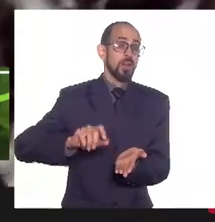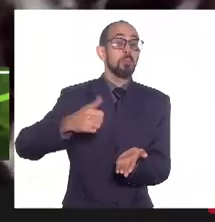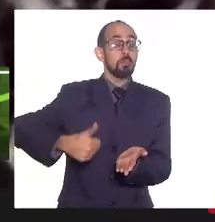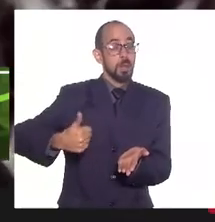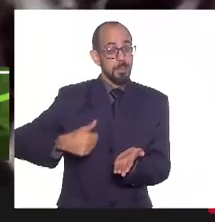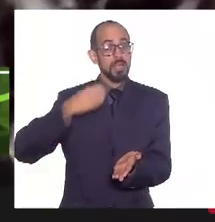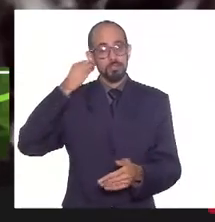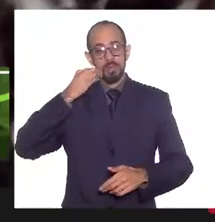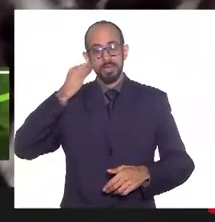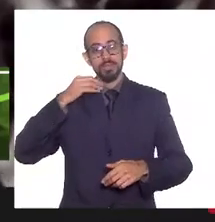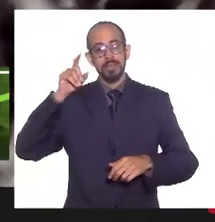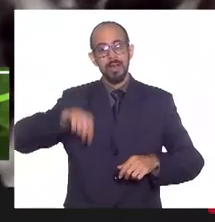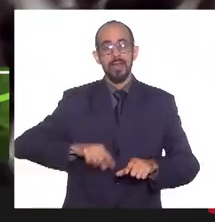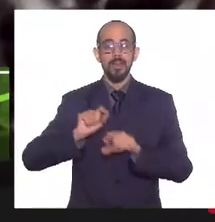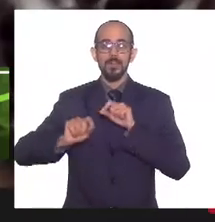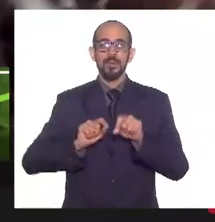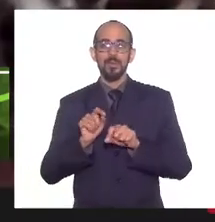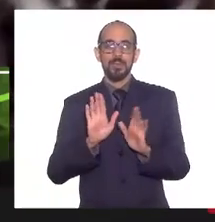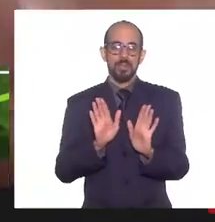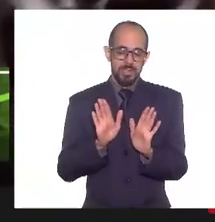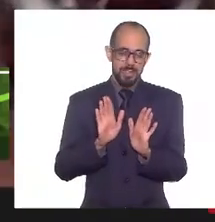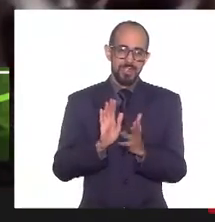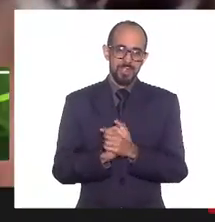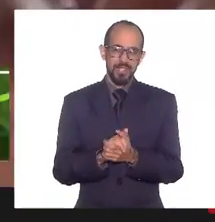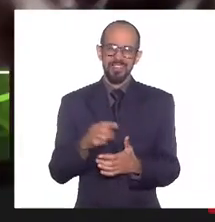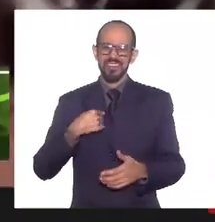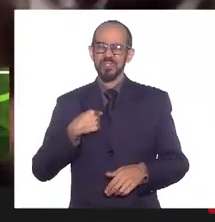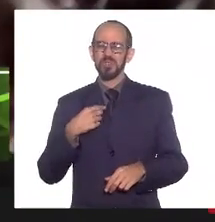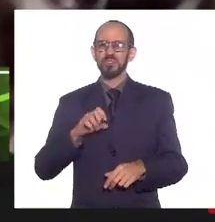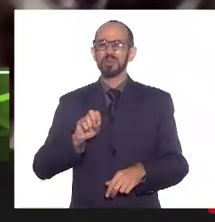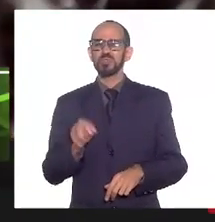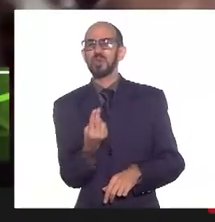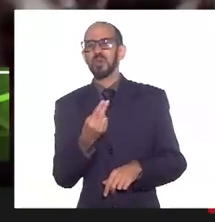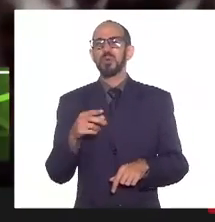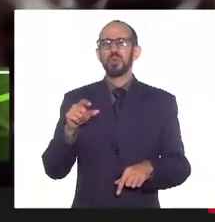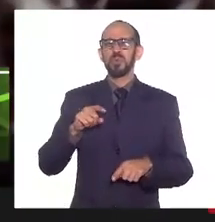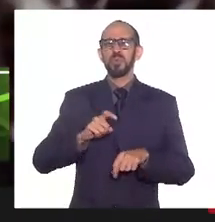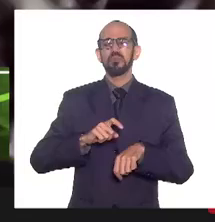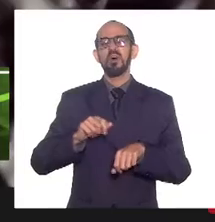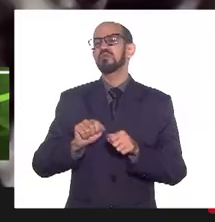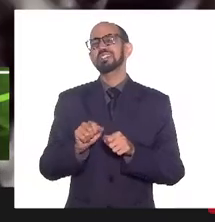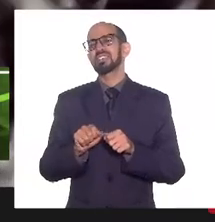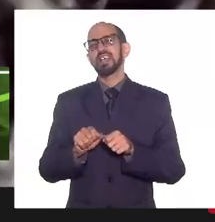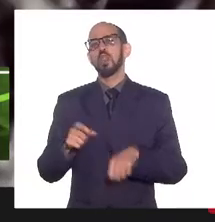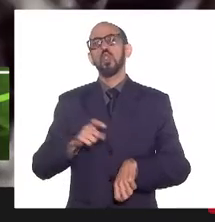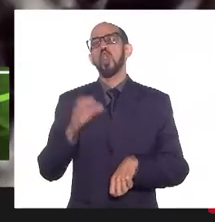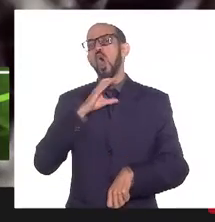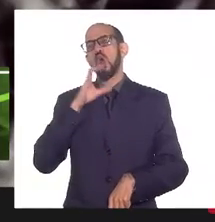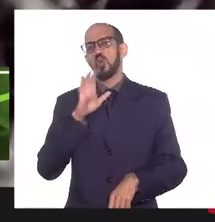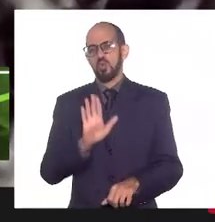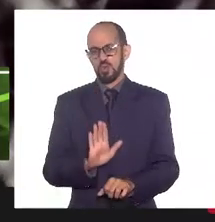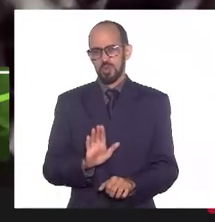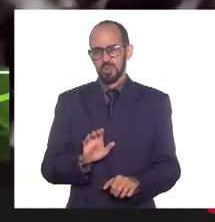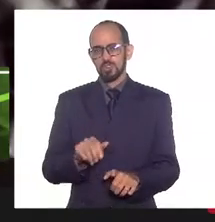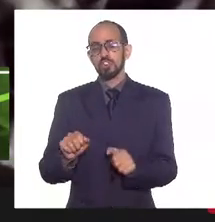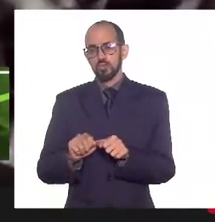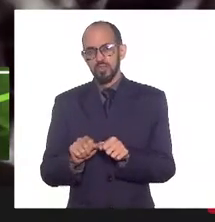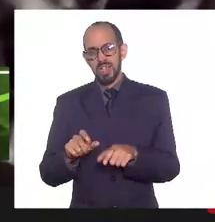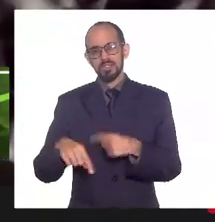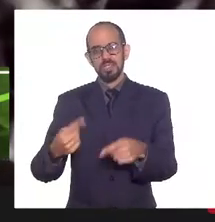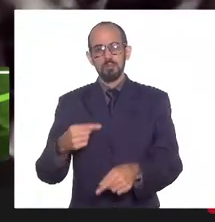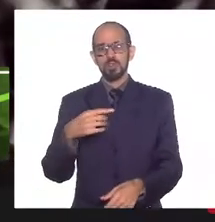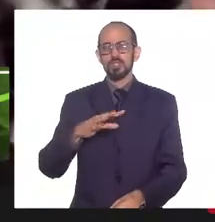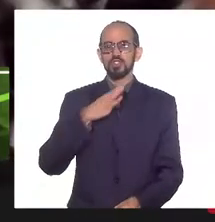experiência beta né viu Cláudio eu sou muito pragmática também muito imediatista vamos fazer faz uma experiência que a gente se